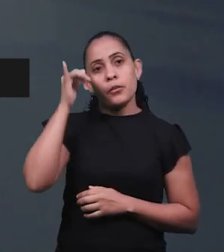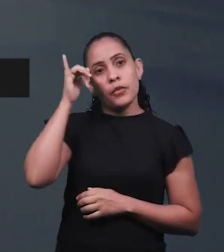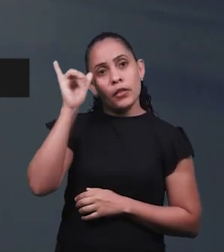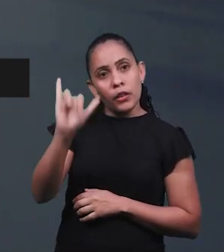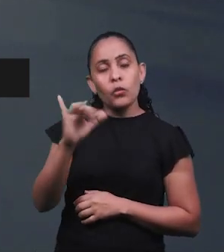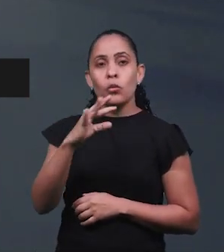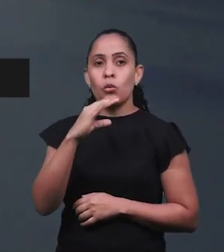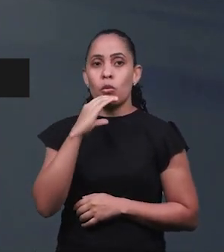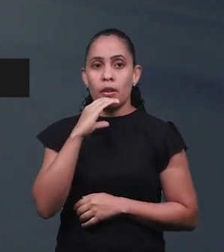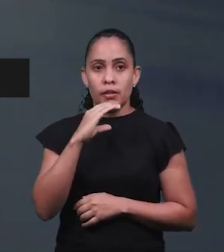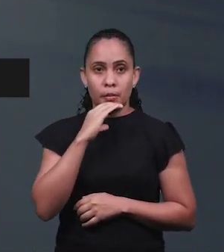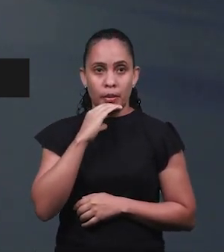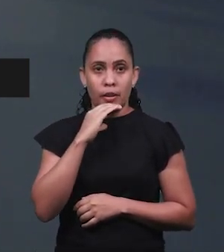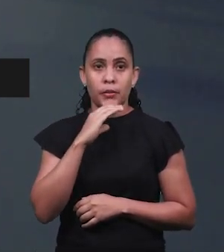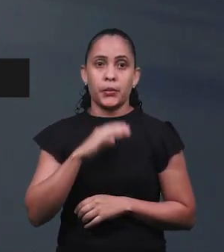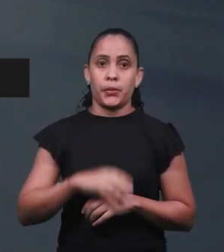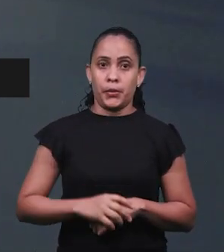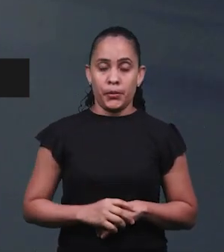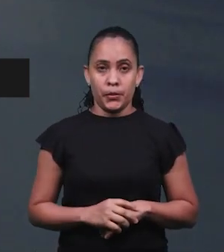o conhecimento,